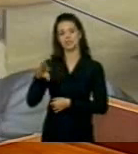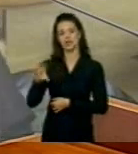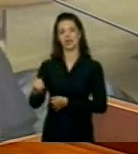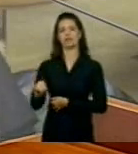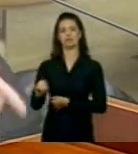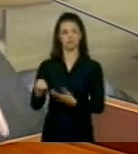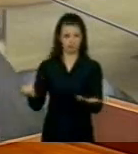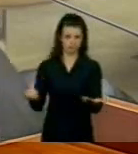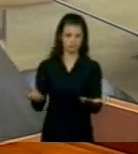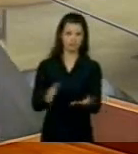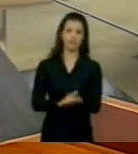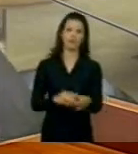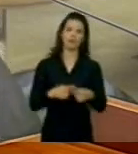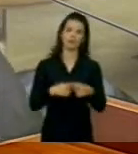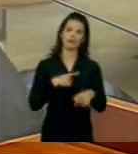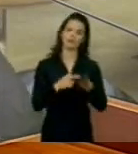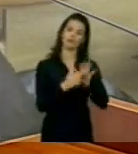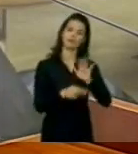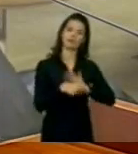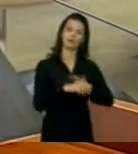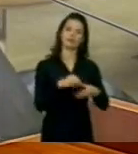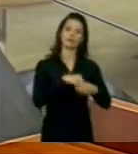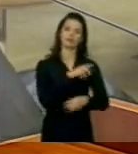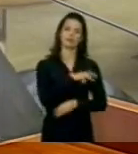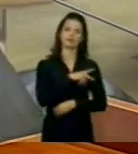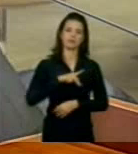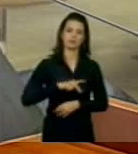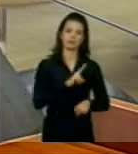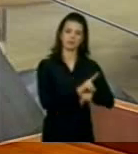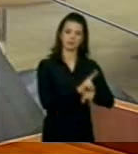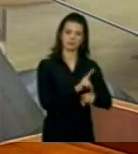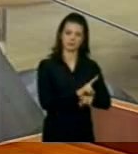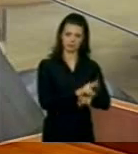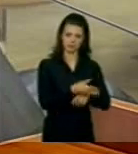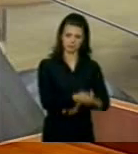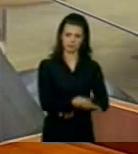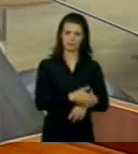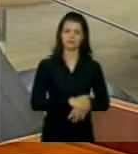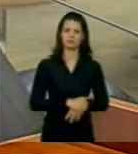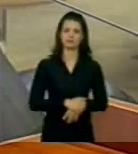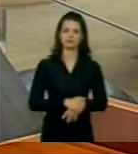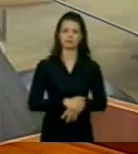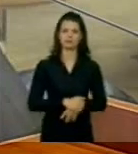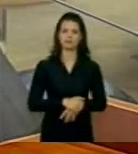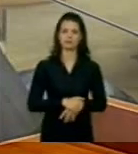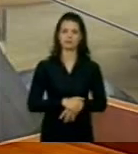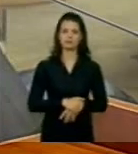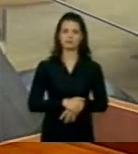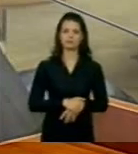autorizado a investigação quando a Procurador-Geral da República autoriza e designa um membro para essa persecução penal, para essa